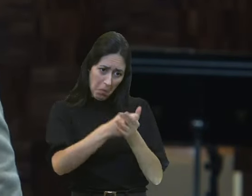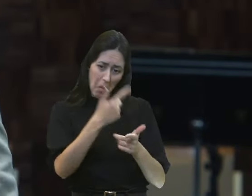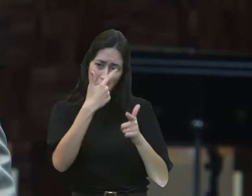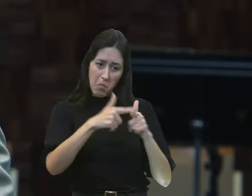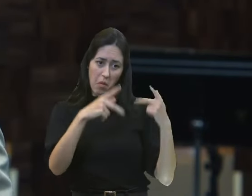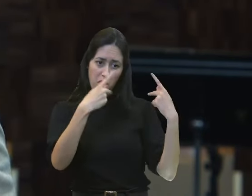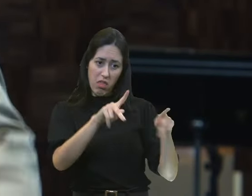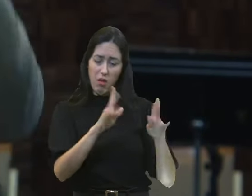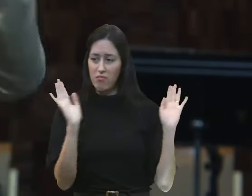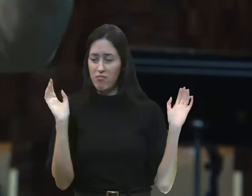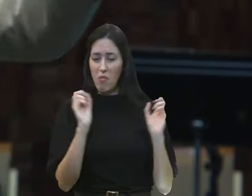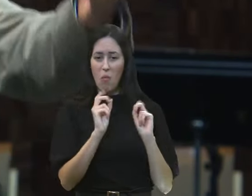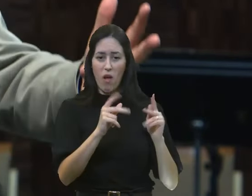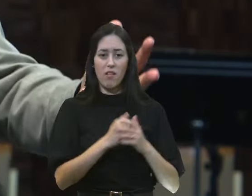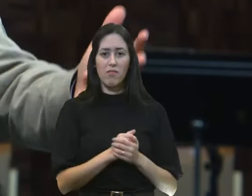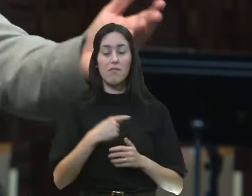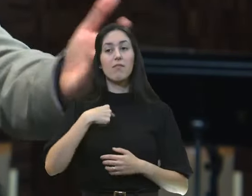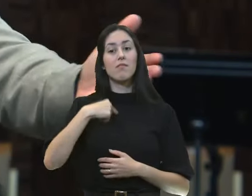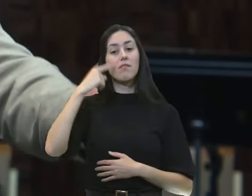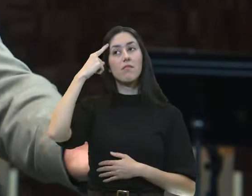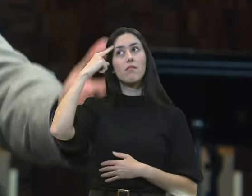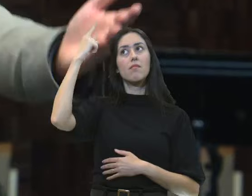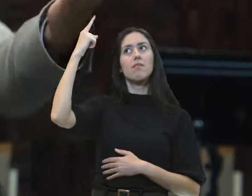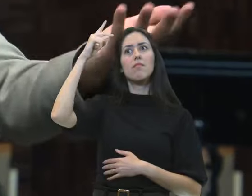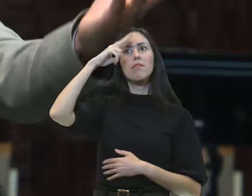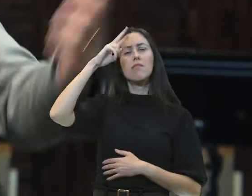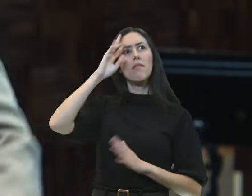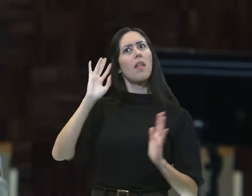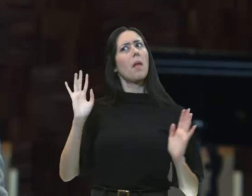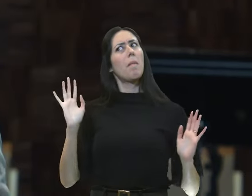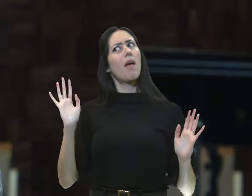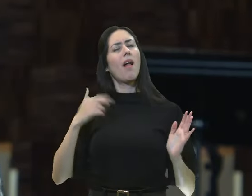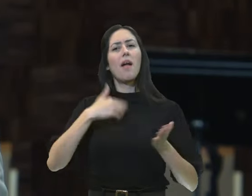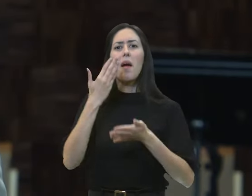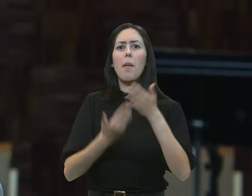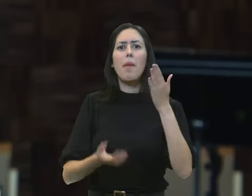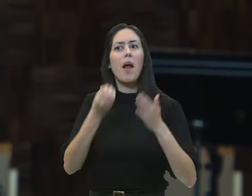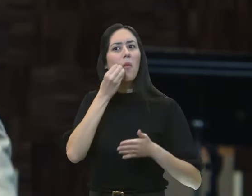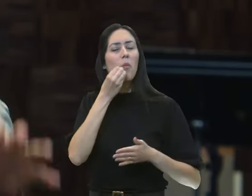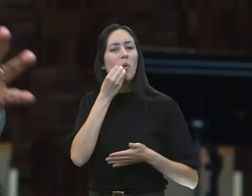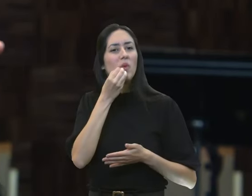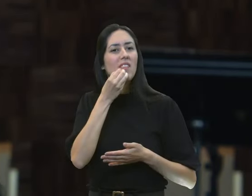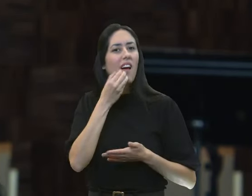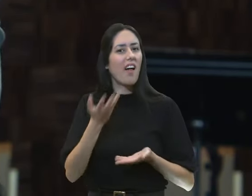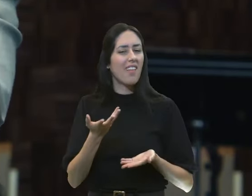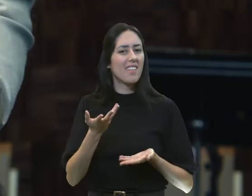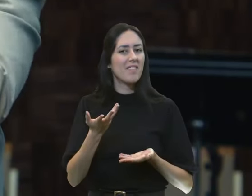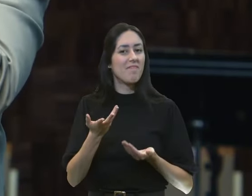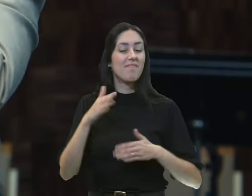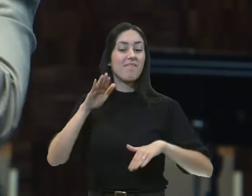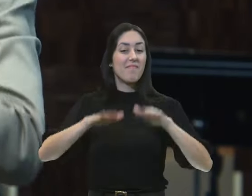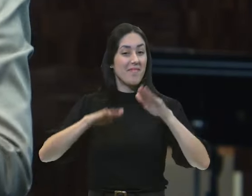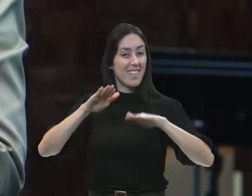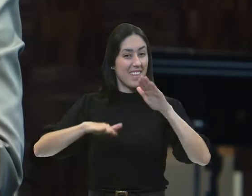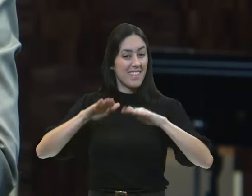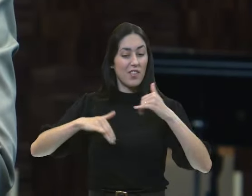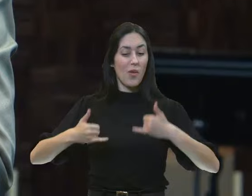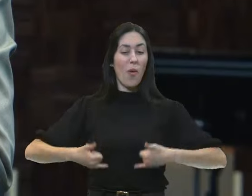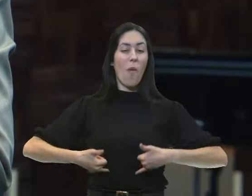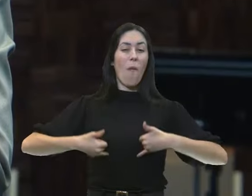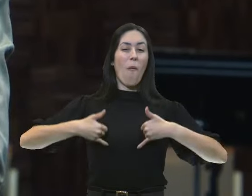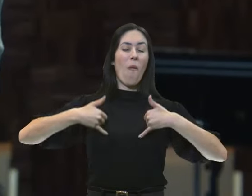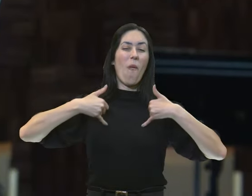teu. Foi aí que eu me lembrei, né? Pô, peraí, estou perdendo a oportunidade. Às vezes até o orgulho da